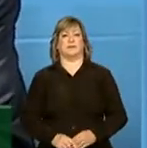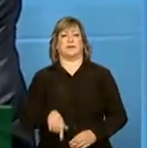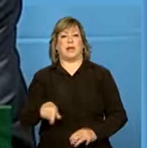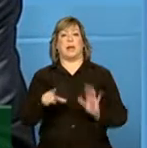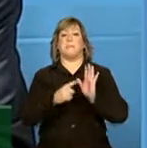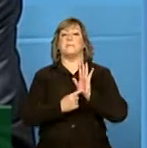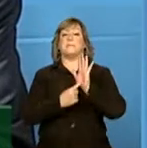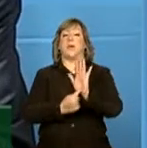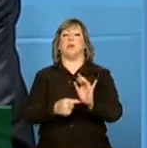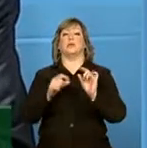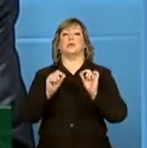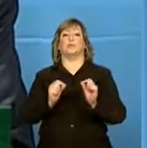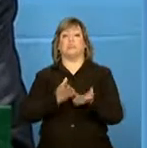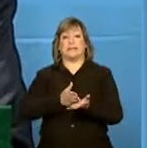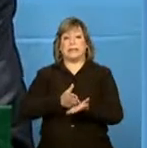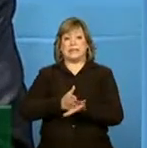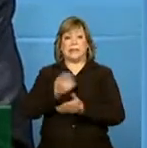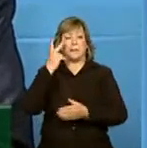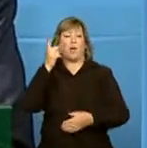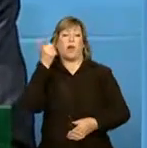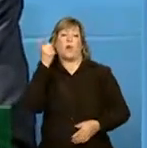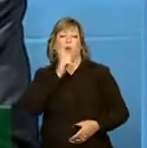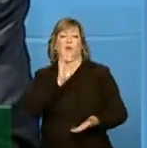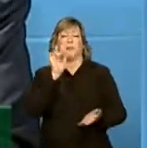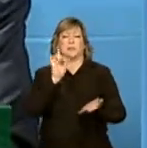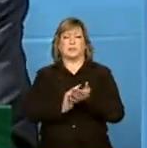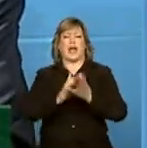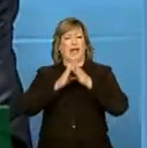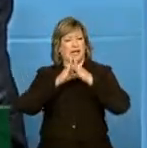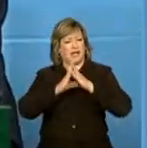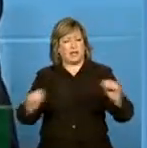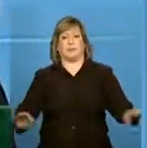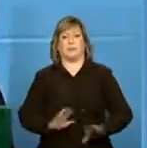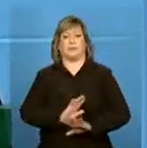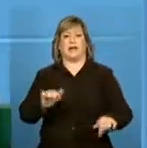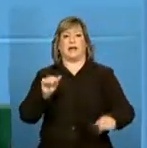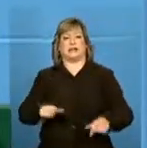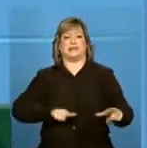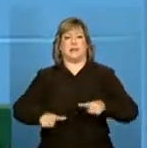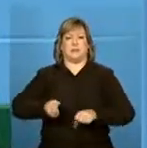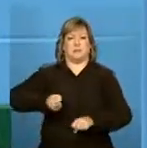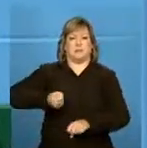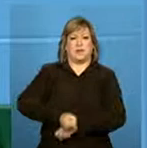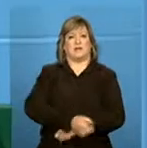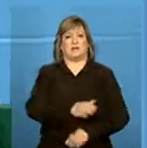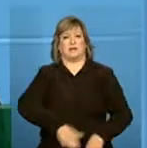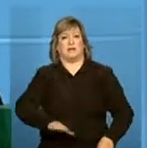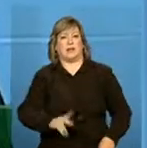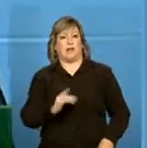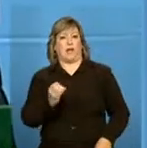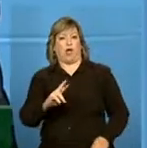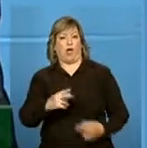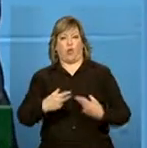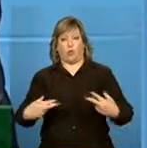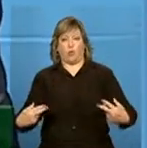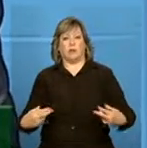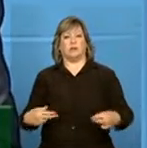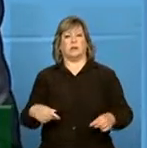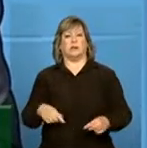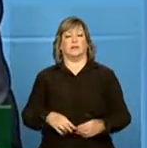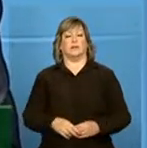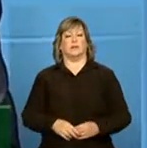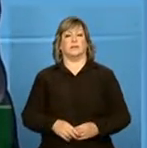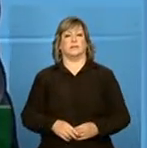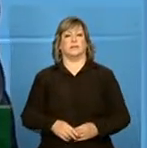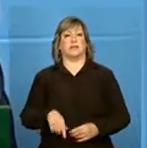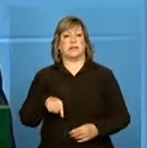expresse que o trajeto para dar uma solução efetiva à erradicação das piores formas de trabalho infantil implica